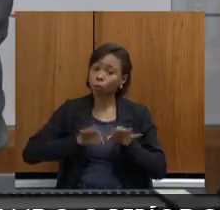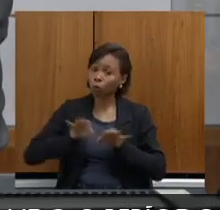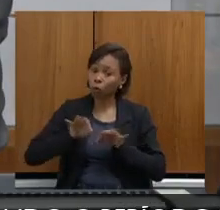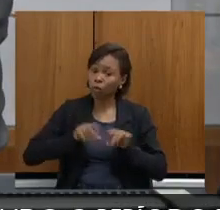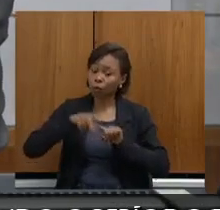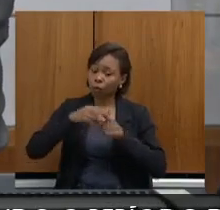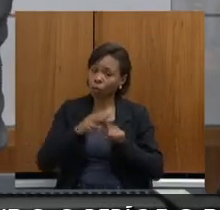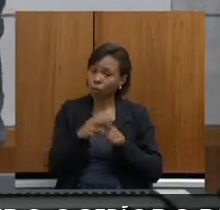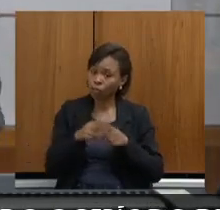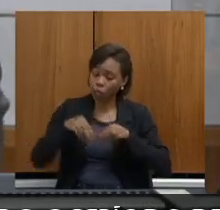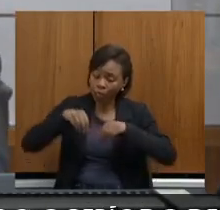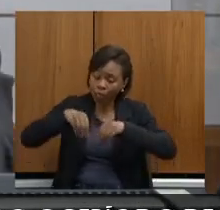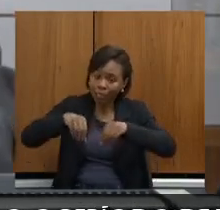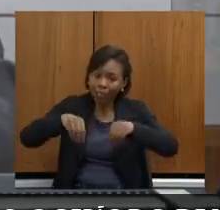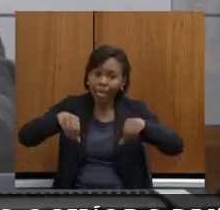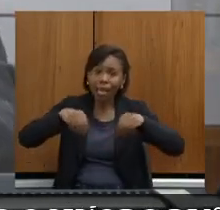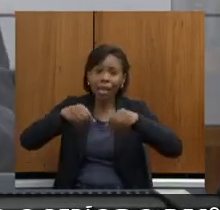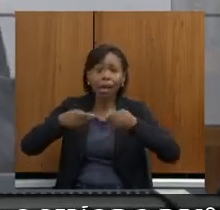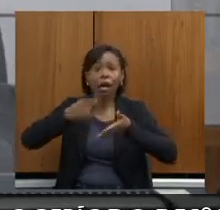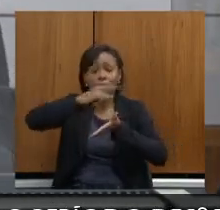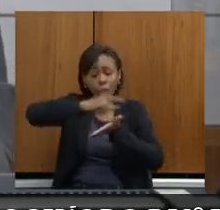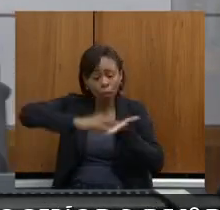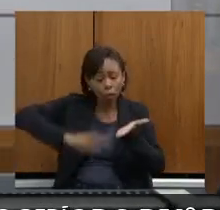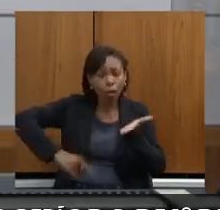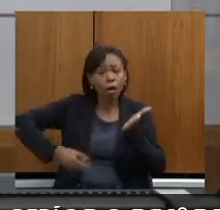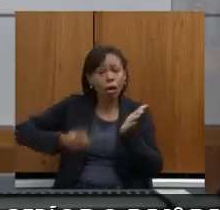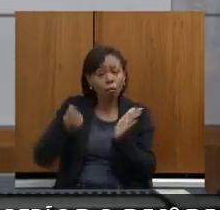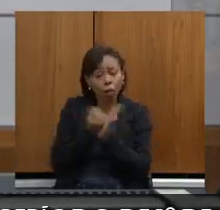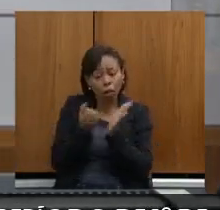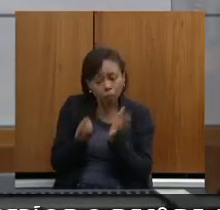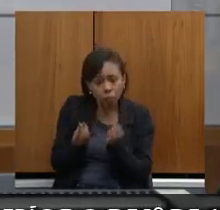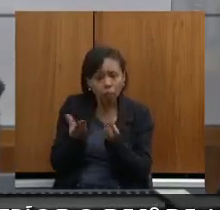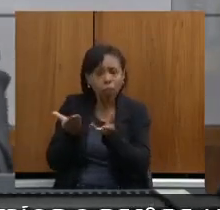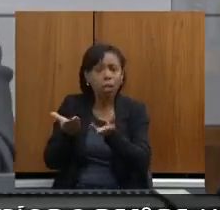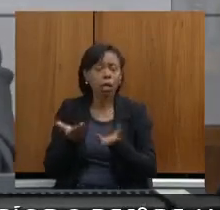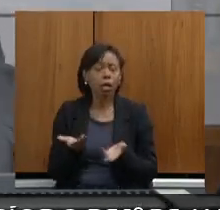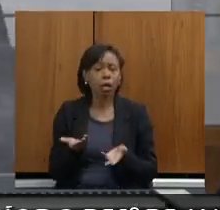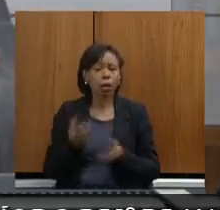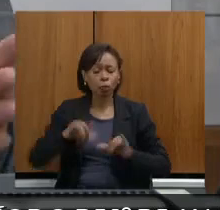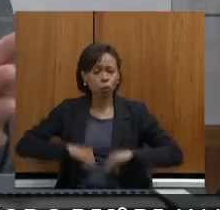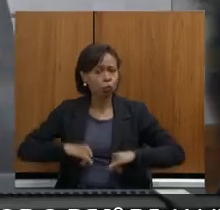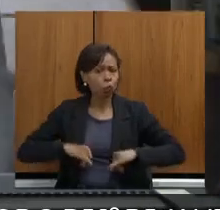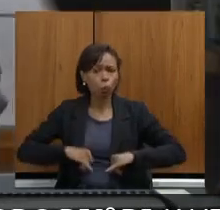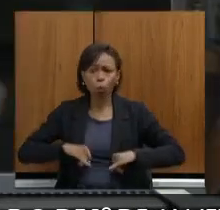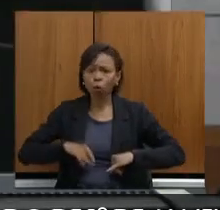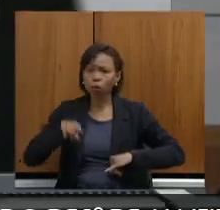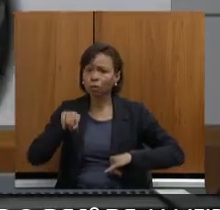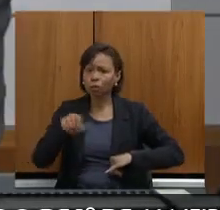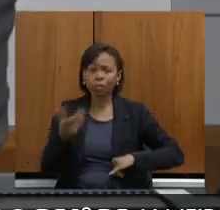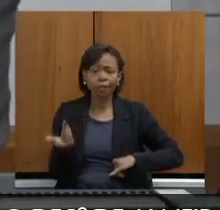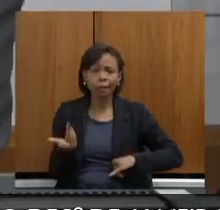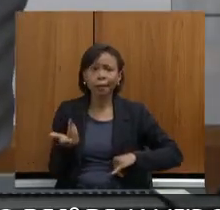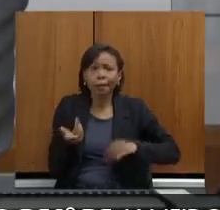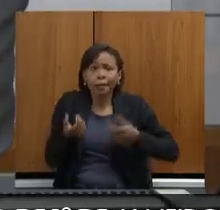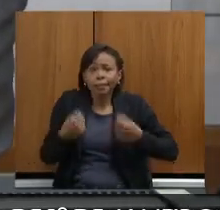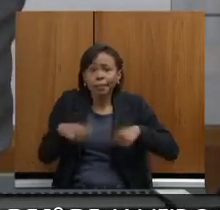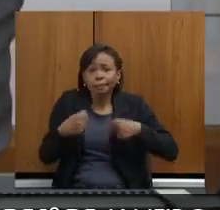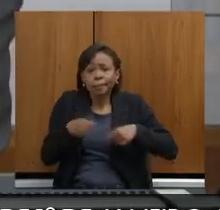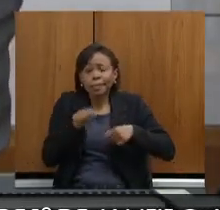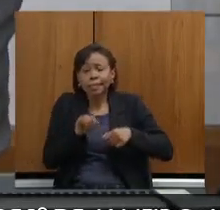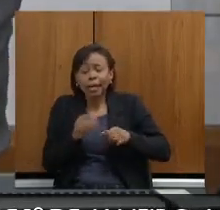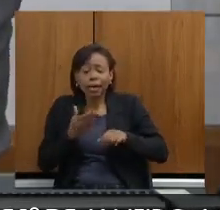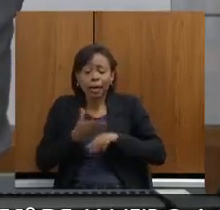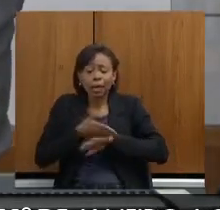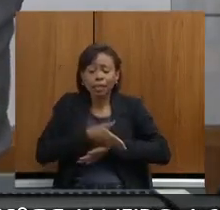fundiária tá com a turma na toda postando no projeto sofreu uma dentro e quando precisa às vezes ter